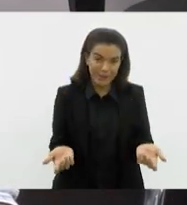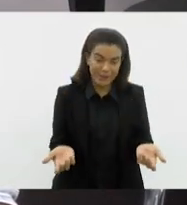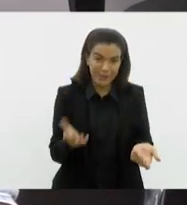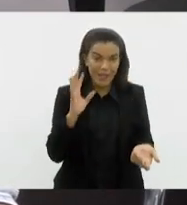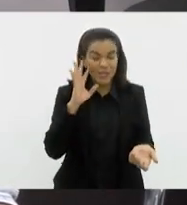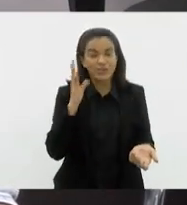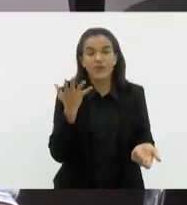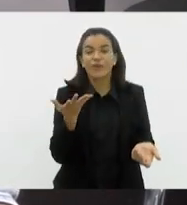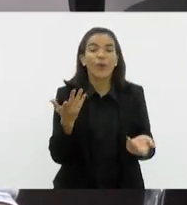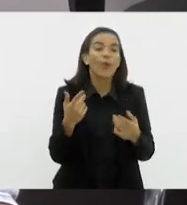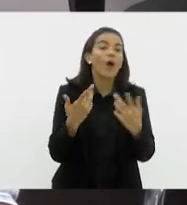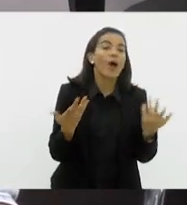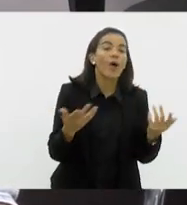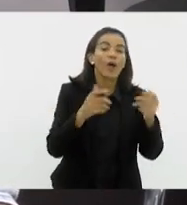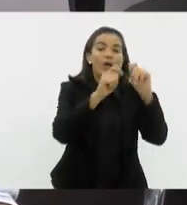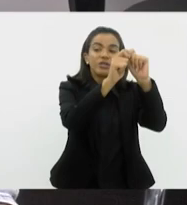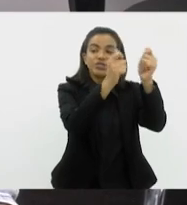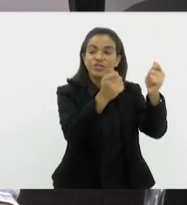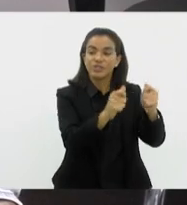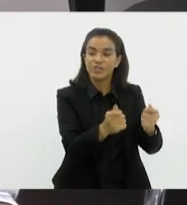são. Né? Sem citá-las.